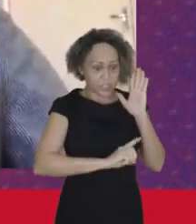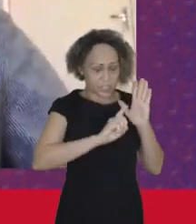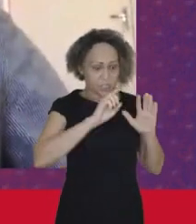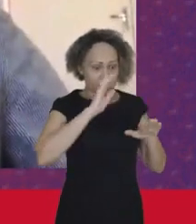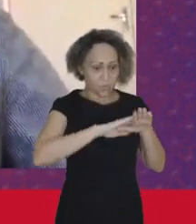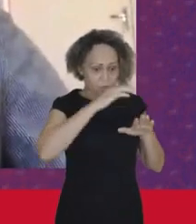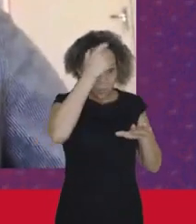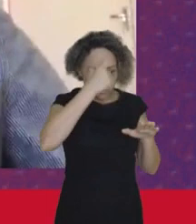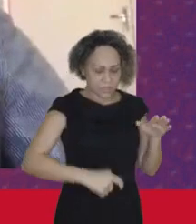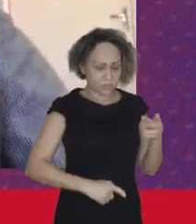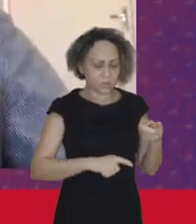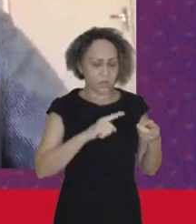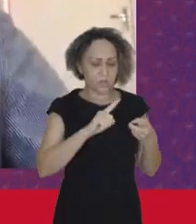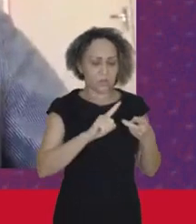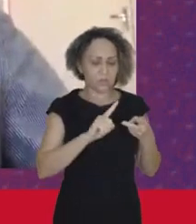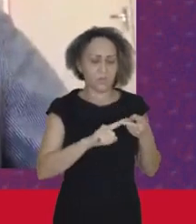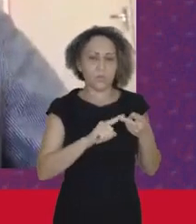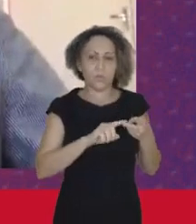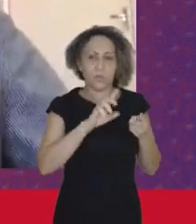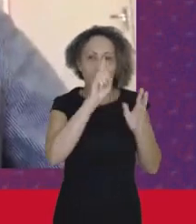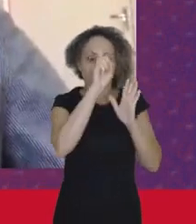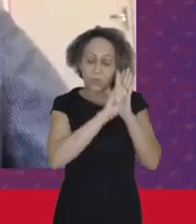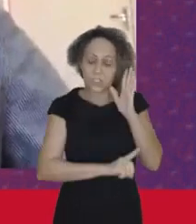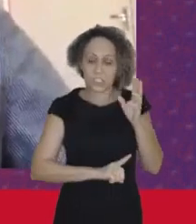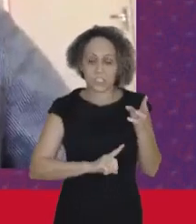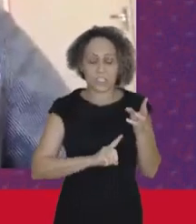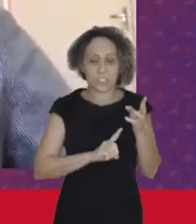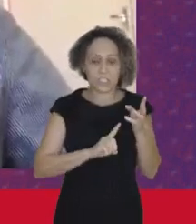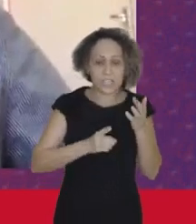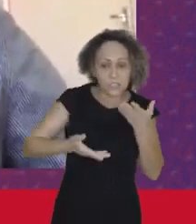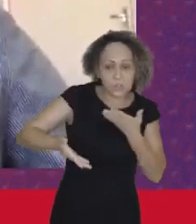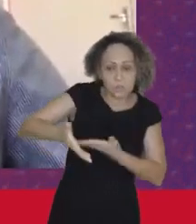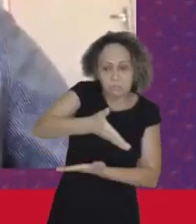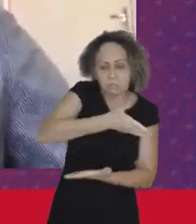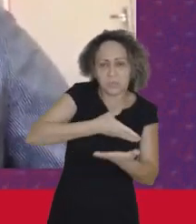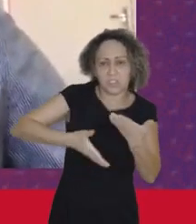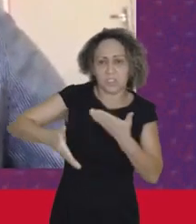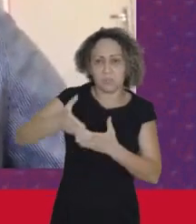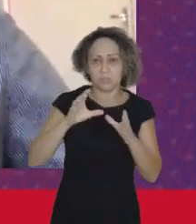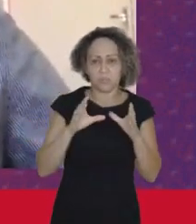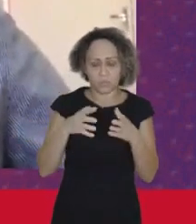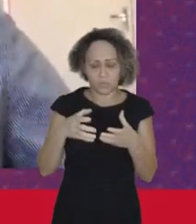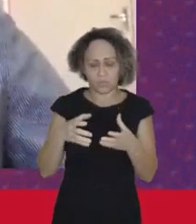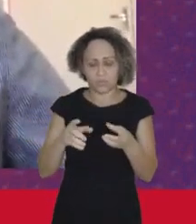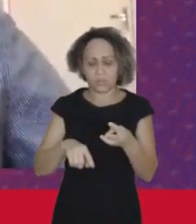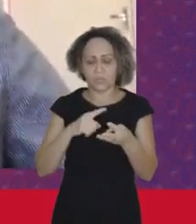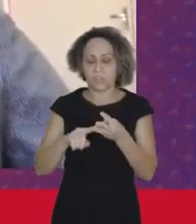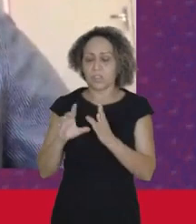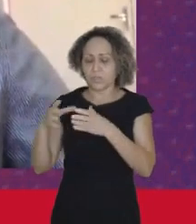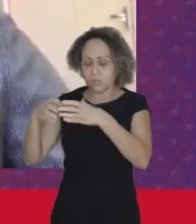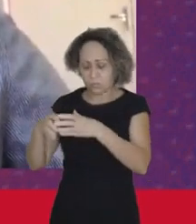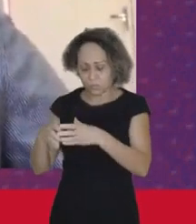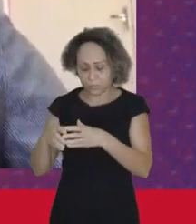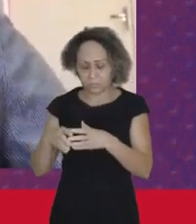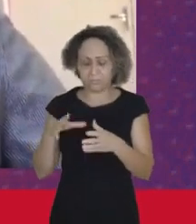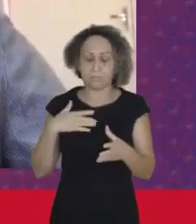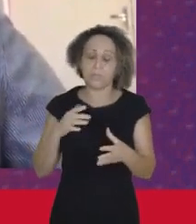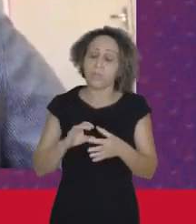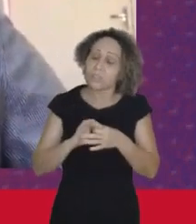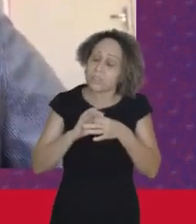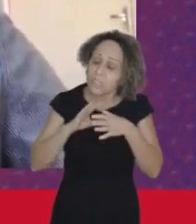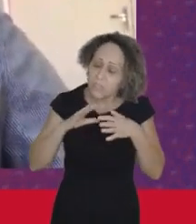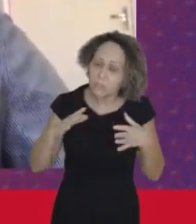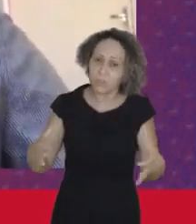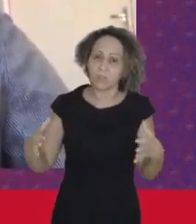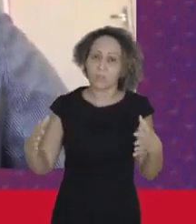de expressão, ao culto religioso, ao ir e vir com autonomia e com